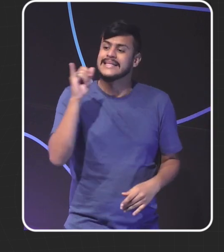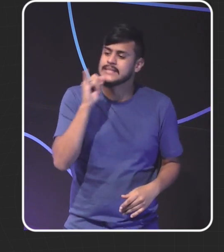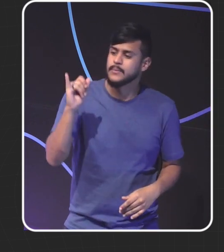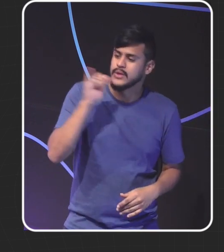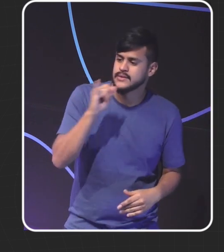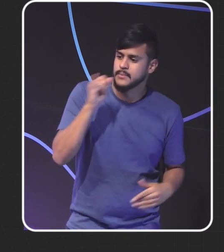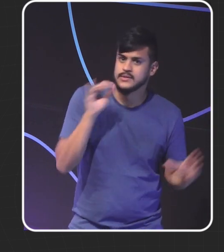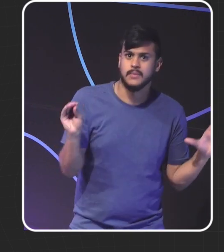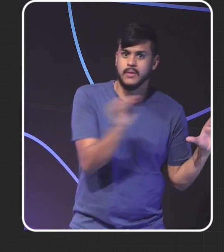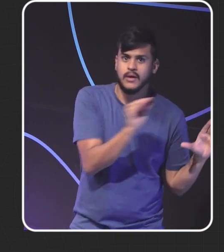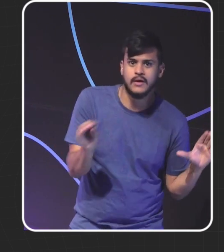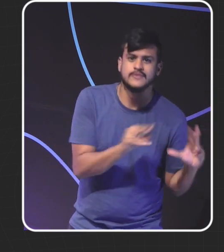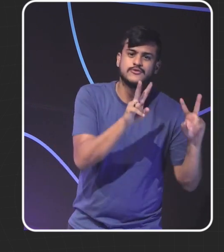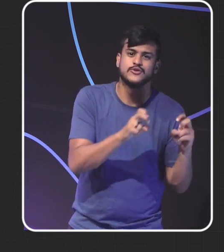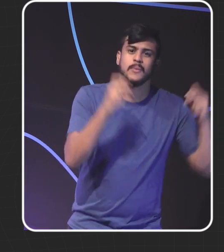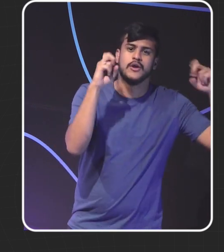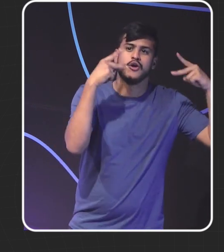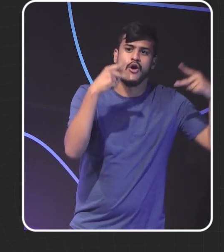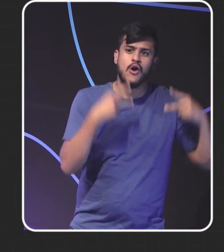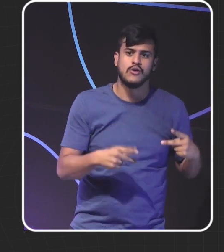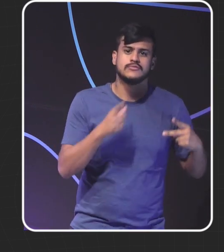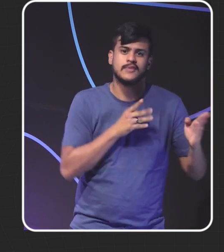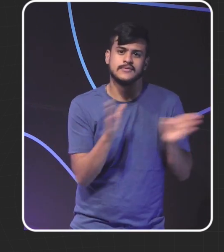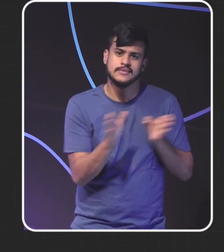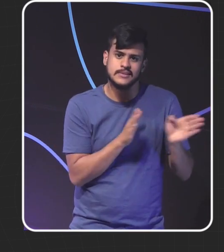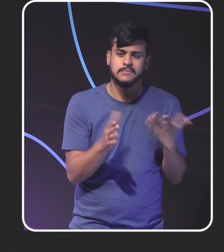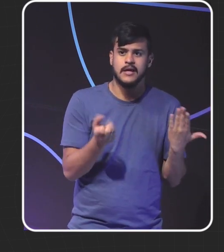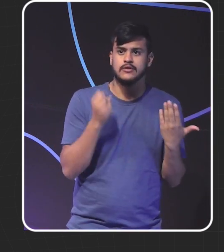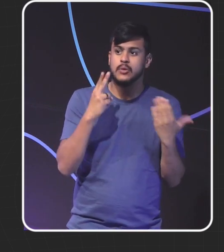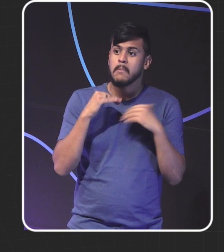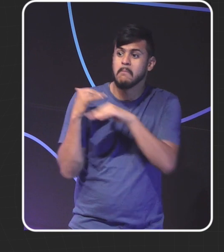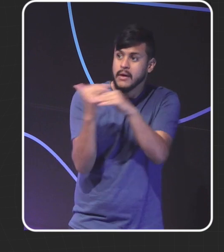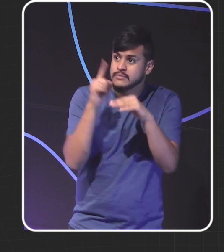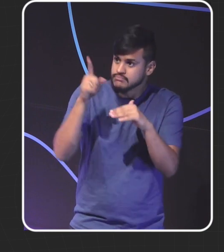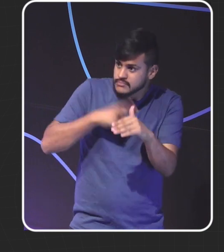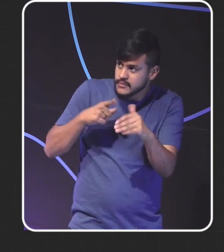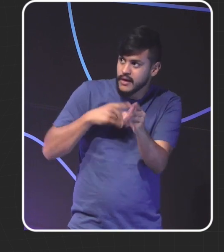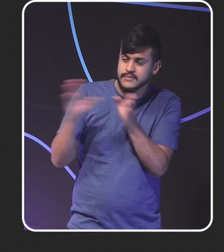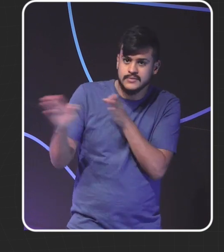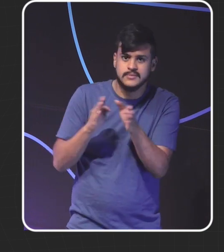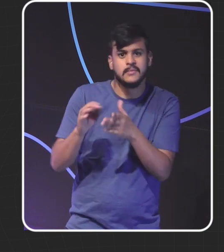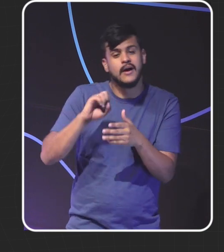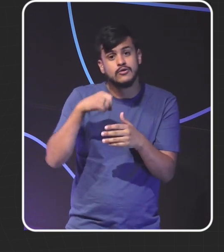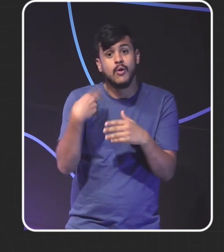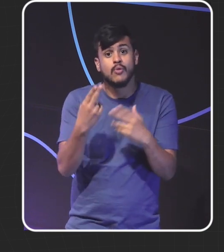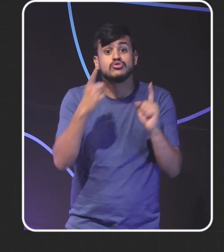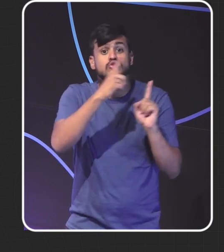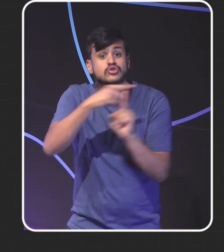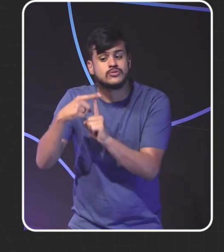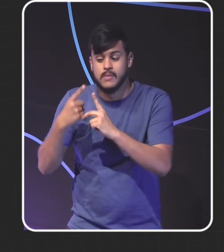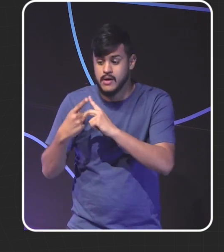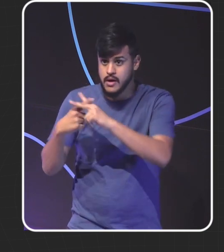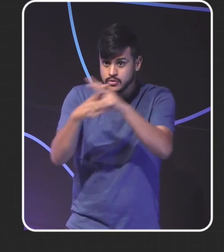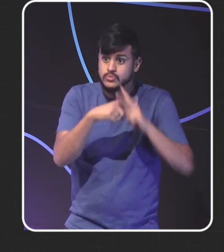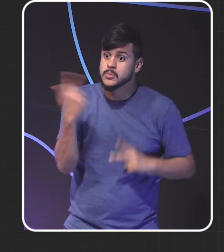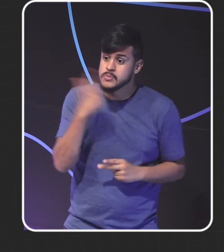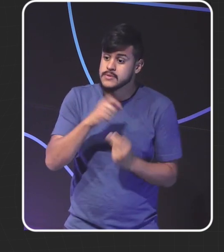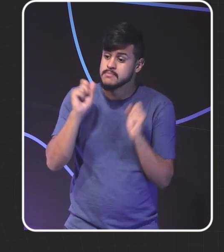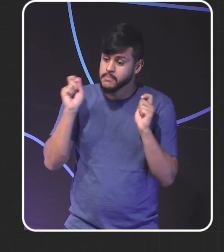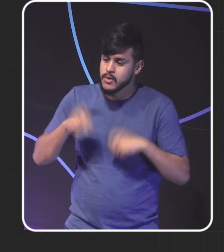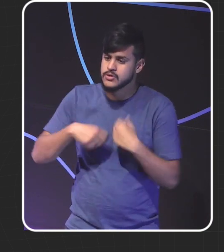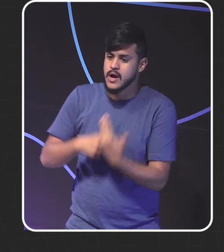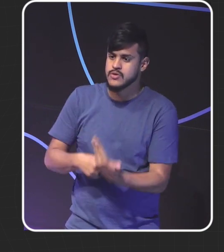códigos acessíveis ou de padrões acessíveis, de ajustes que podem ser feitos para trazer mais